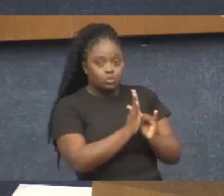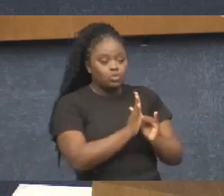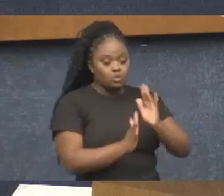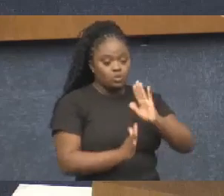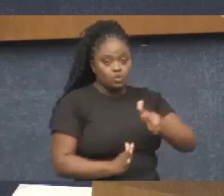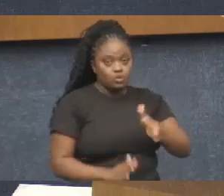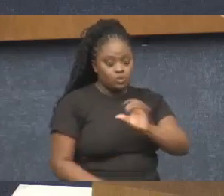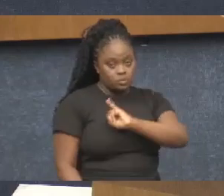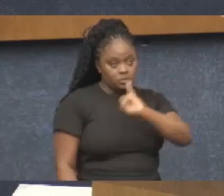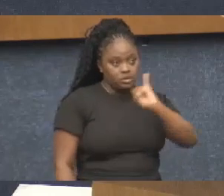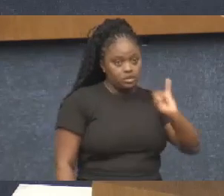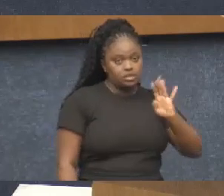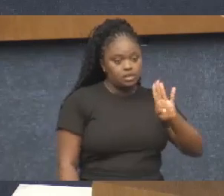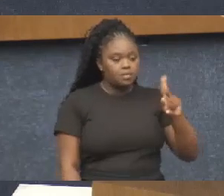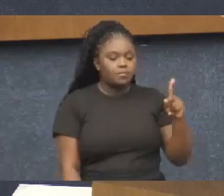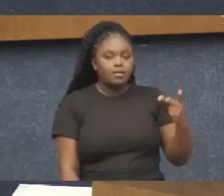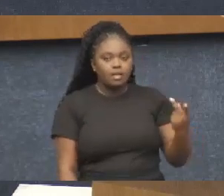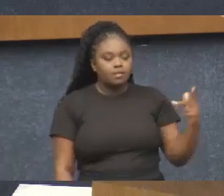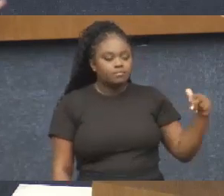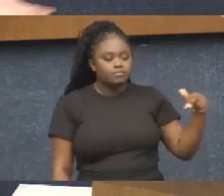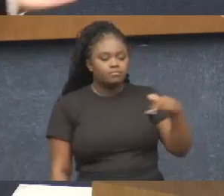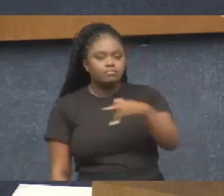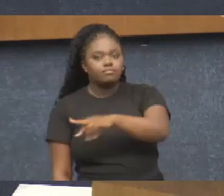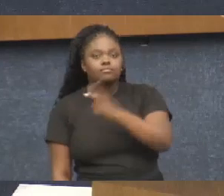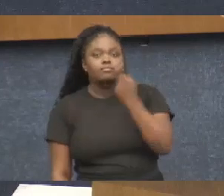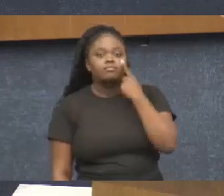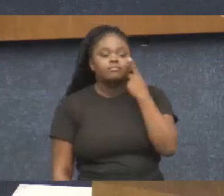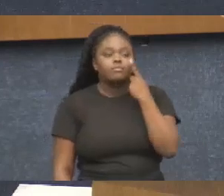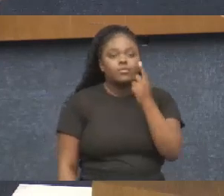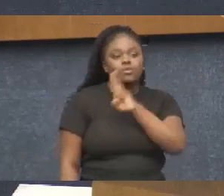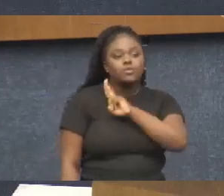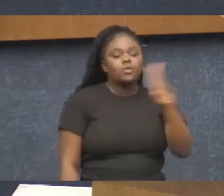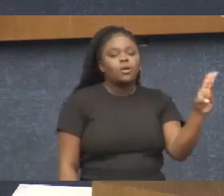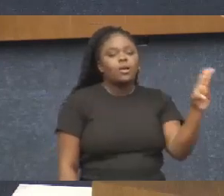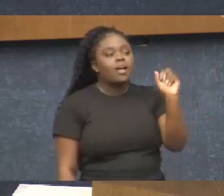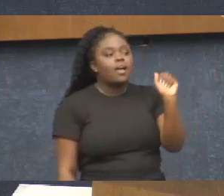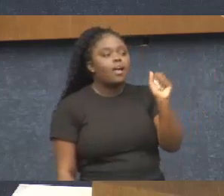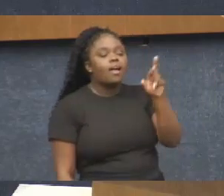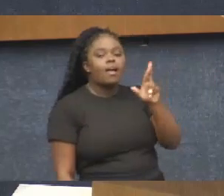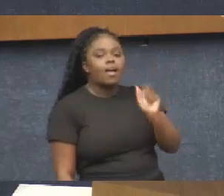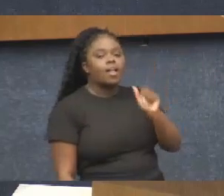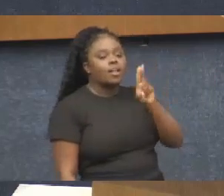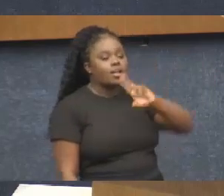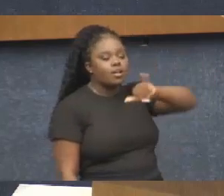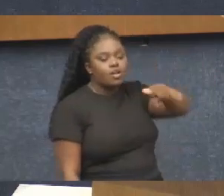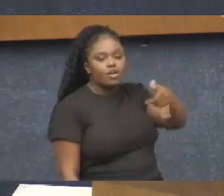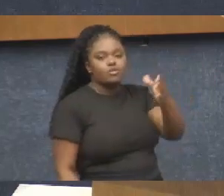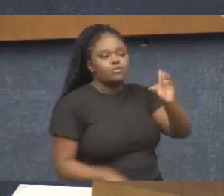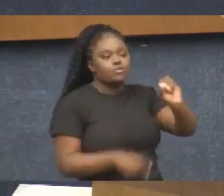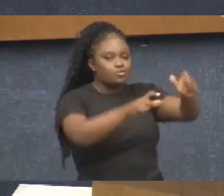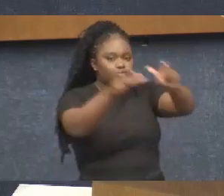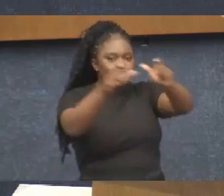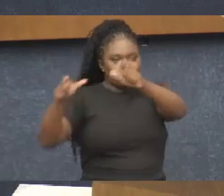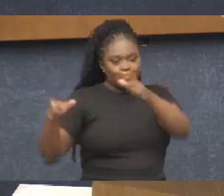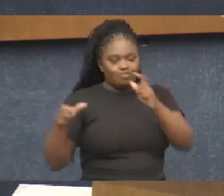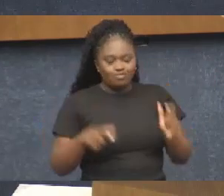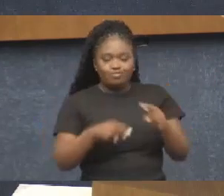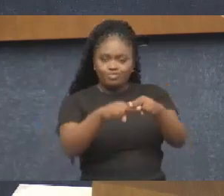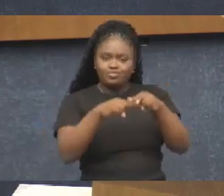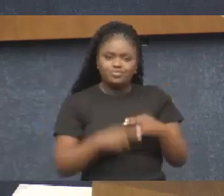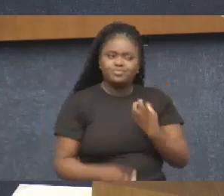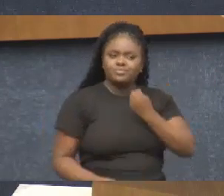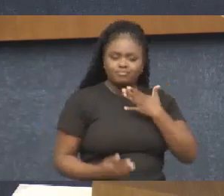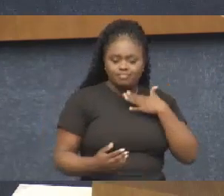suficiente, se você andar por Belo Horizonte, você vai ver meu nome, Araújo, por vários lugares. Então, nada mais justo do que eu receber essa